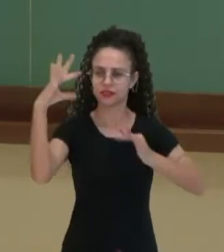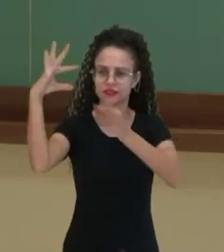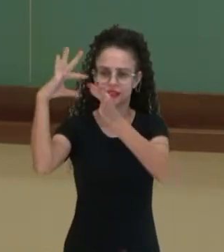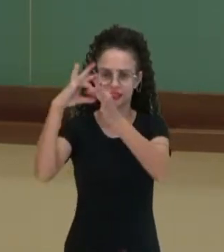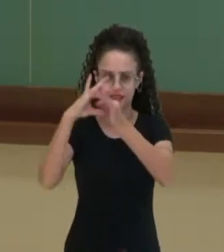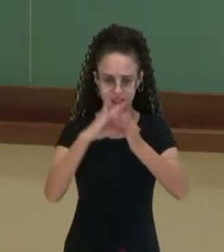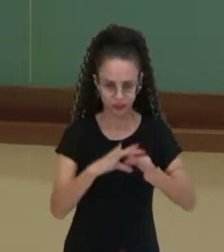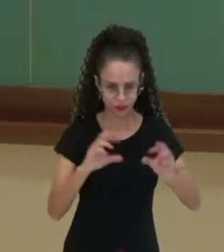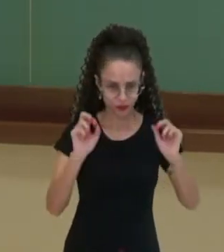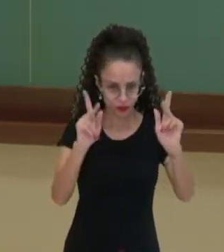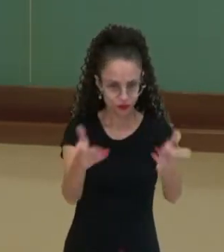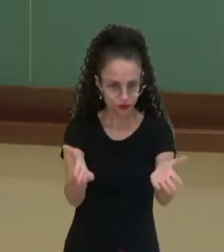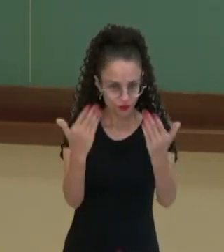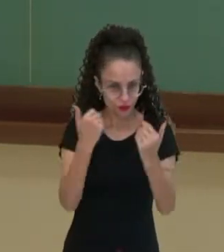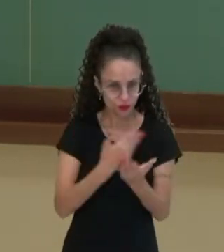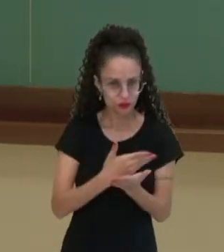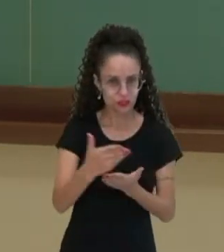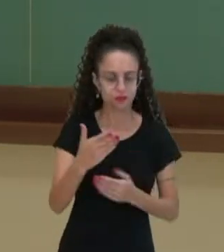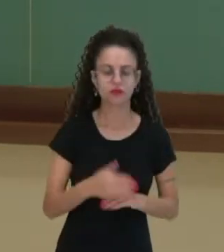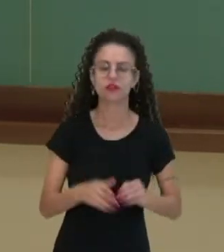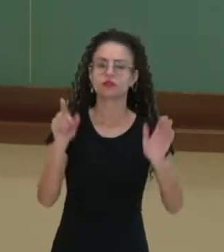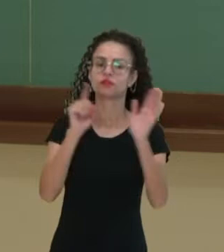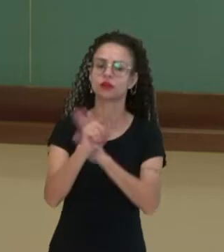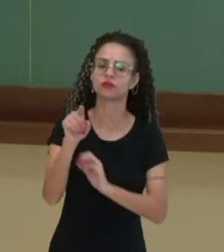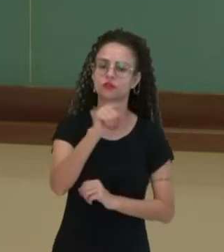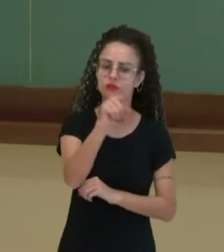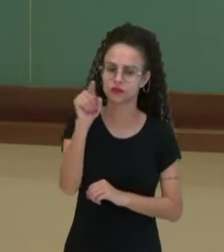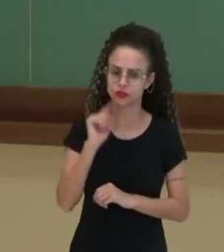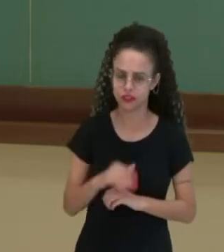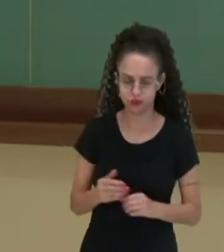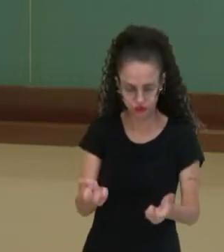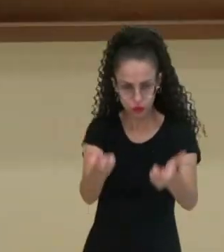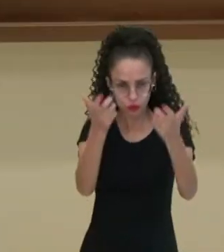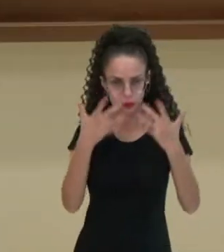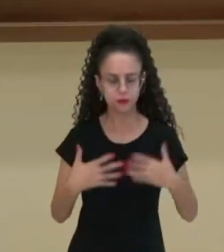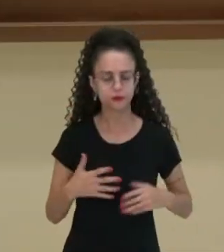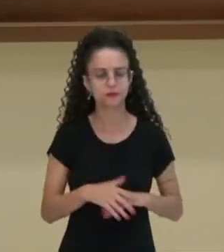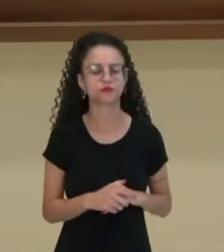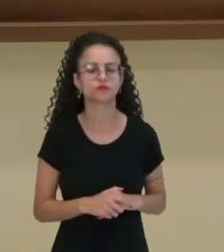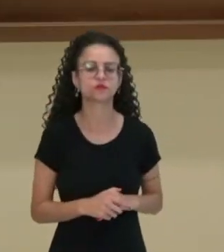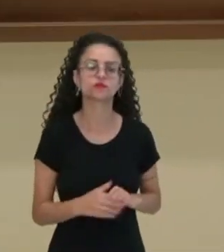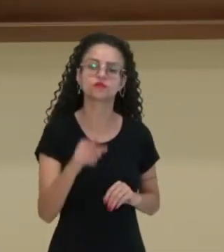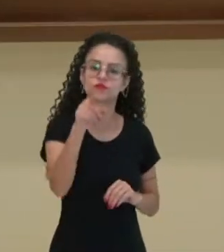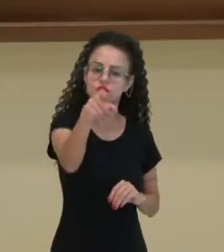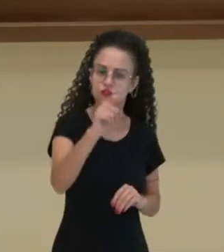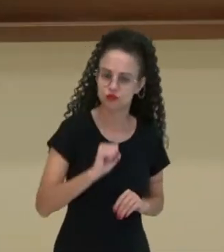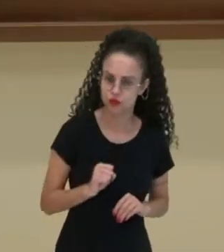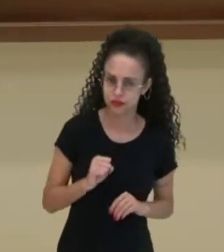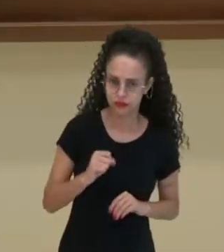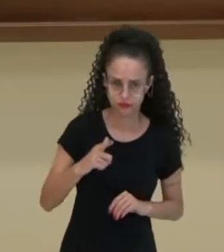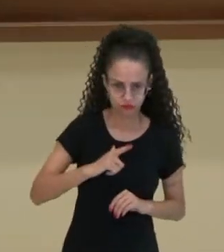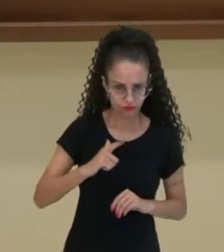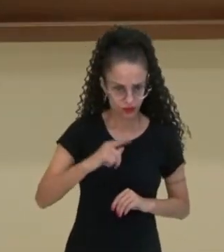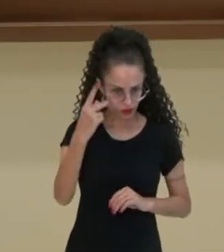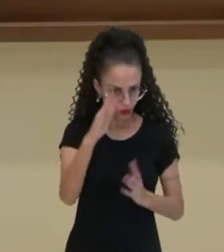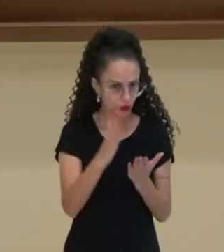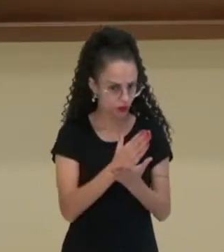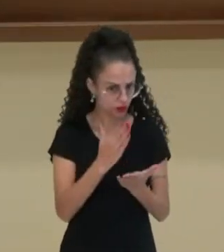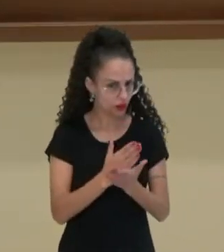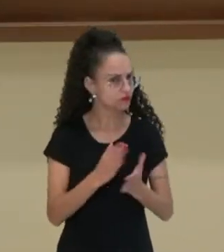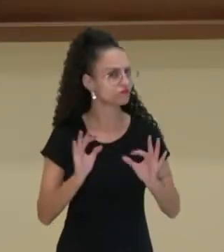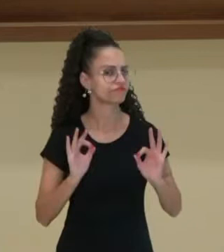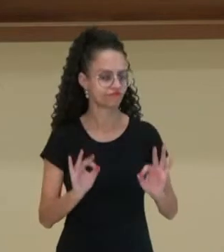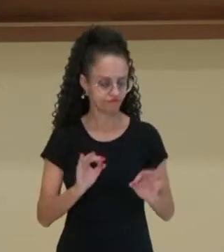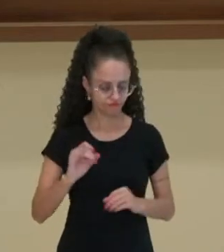outra, ok? Bora lá, então? Eu quero perguntar uma coisa para você. Conta para mim. Você está aí com o teu caderno? Isso mesmo, eu acho que vai